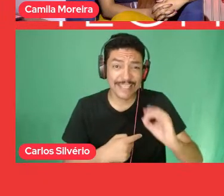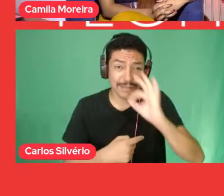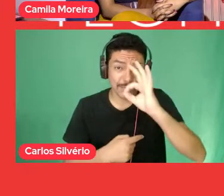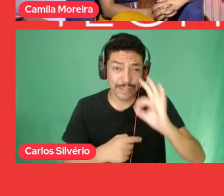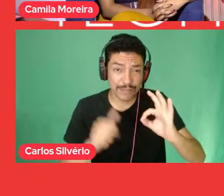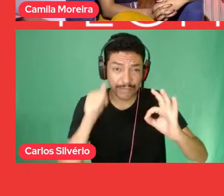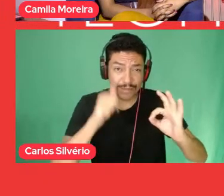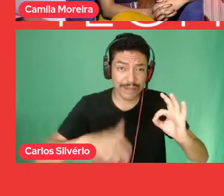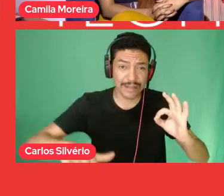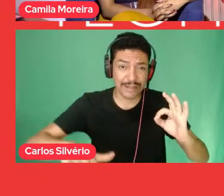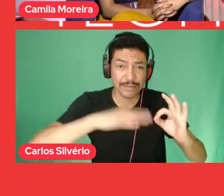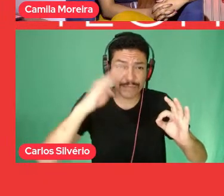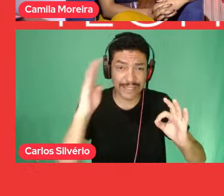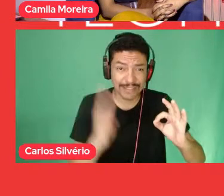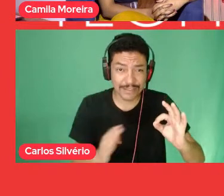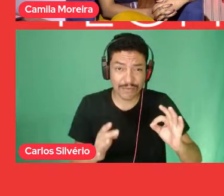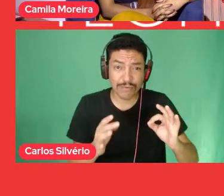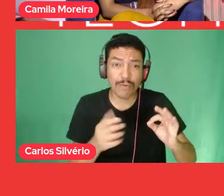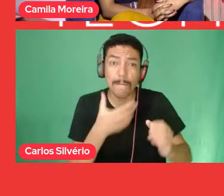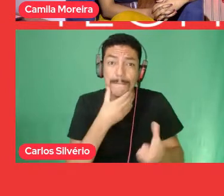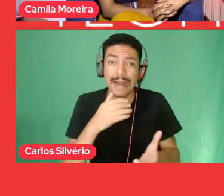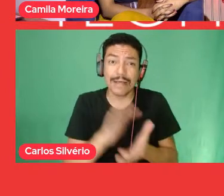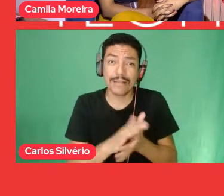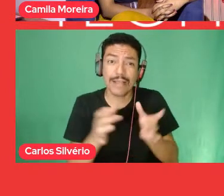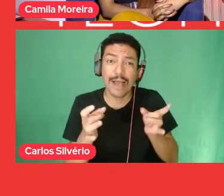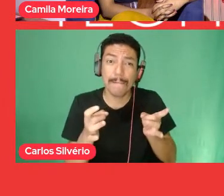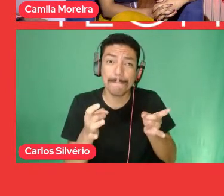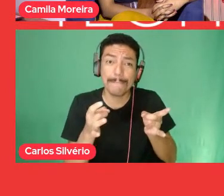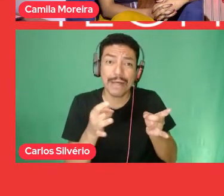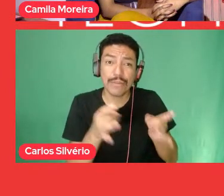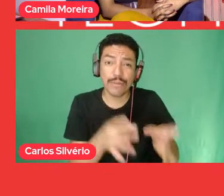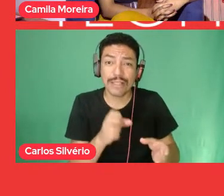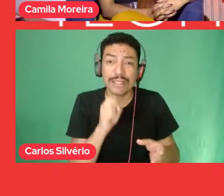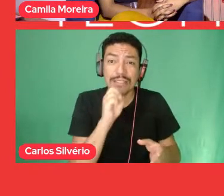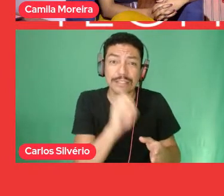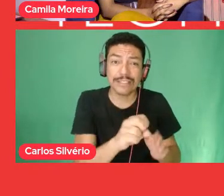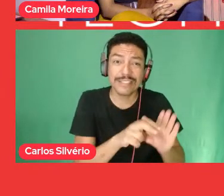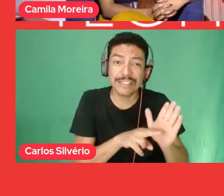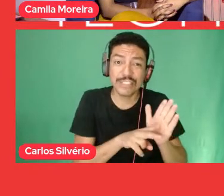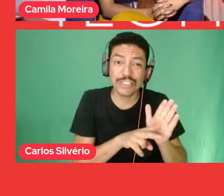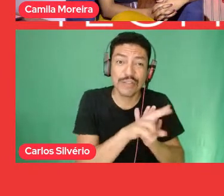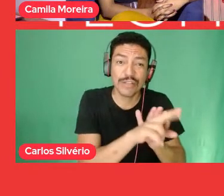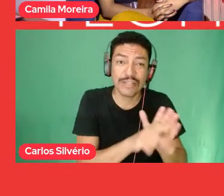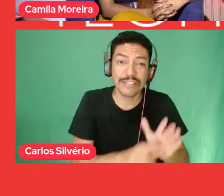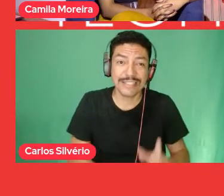Brasil são abandonadas por seus maridos quando elas são diagnosticadas com câncer de mama.